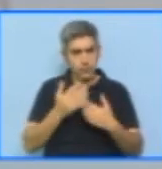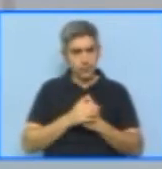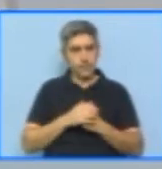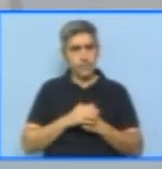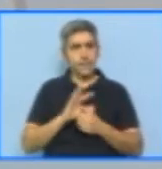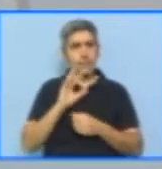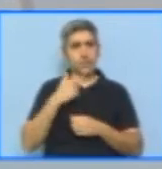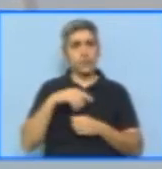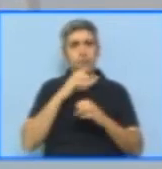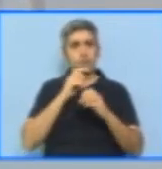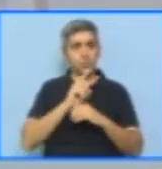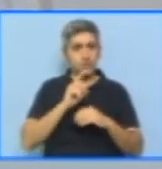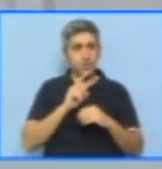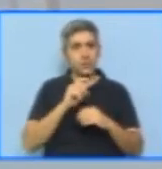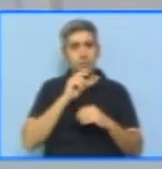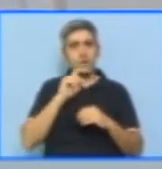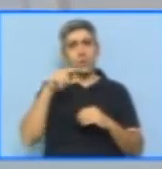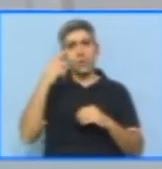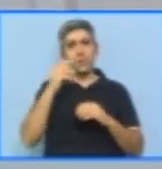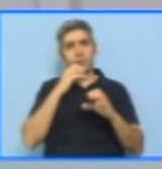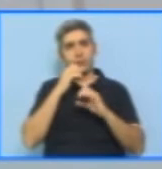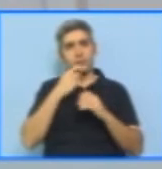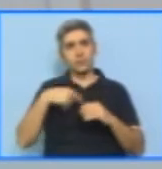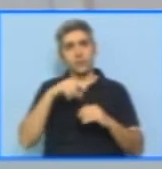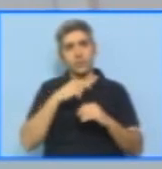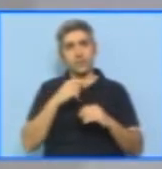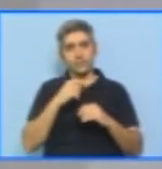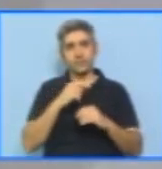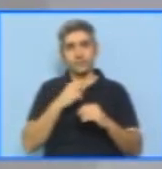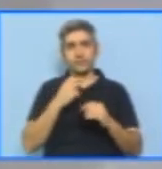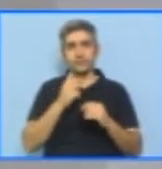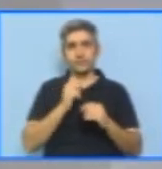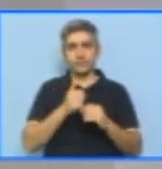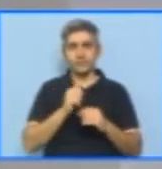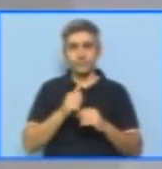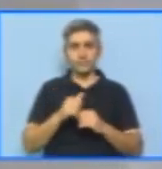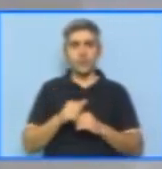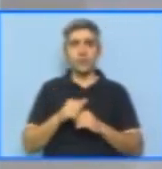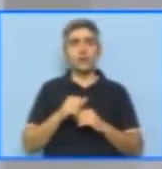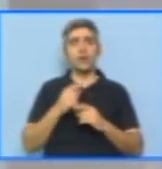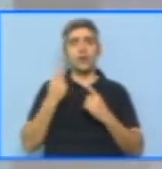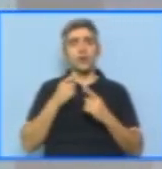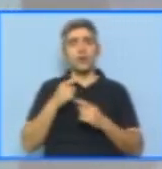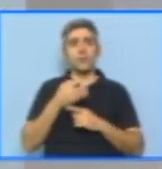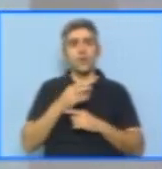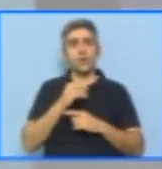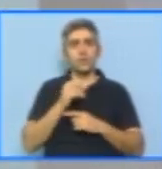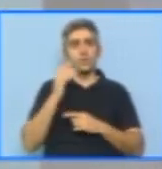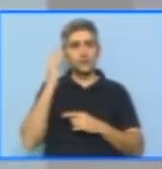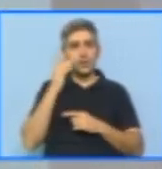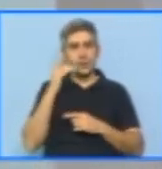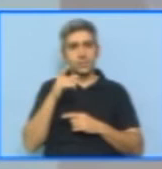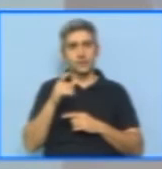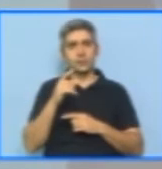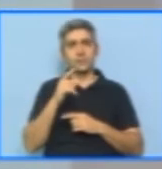Quando nós não comunicamos, deixamos que outros comuniquem por nós. Exatamente. Paulo Rocha, algo do que o Paulo Santos já estava aqui a referir é também